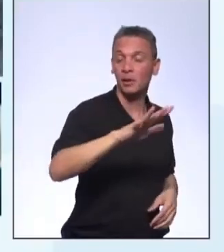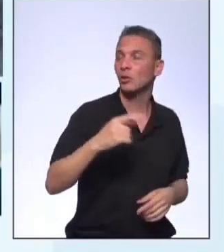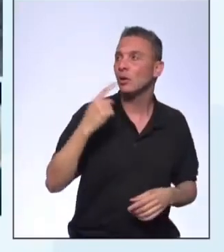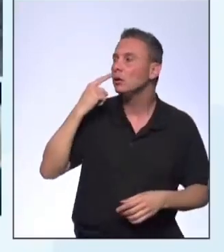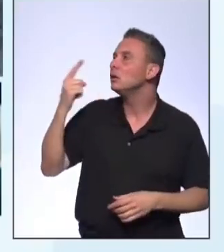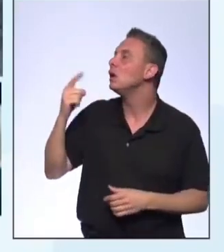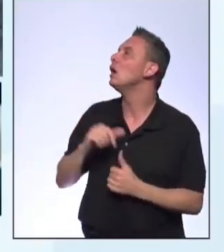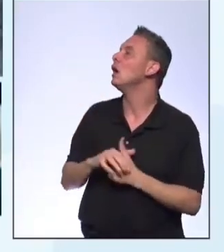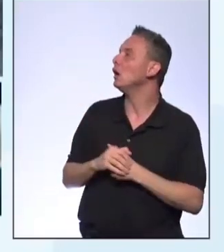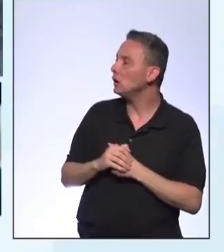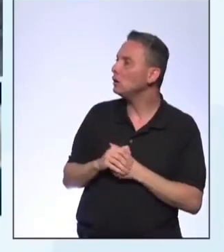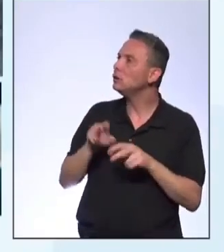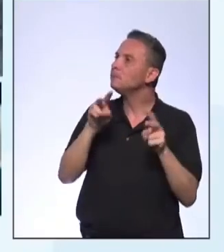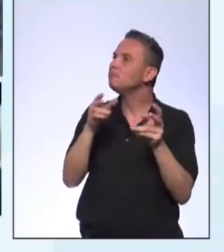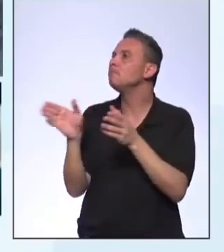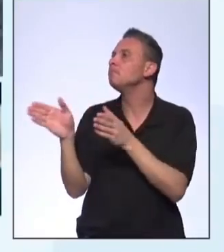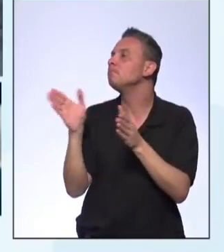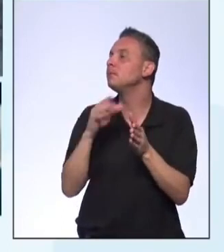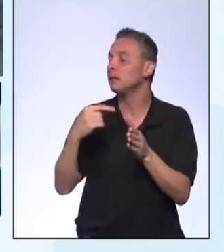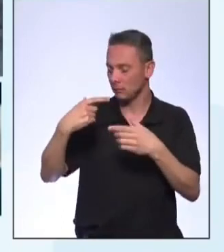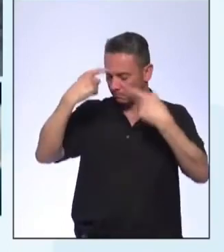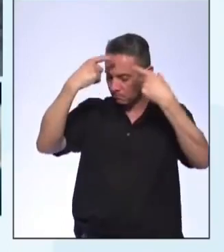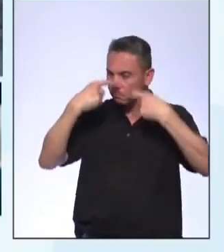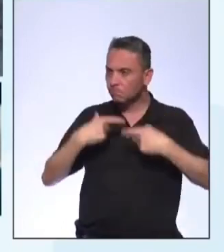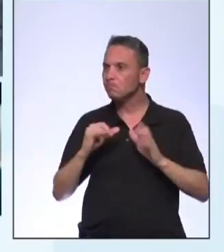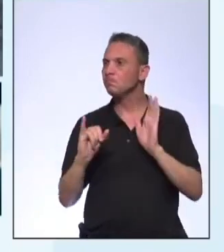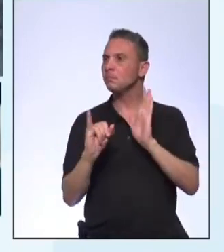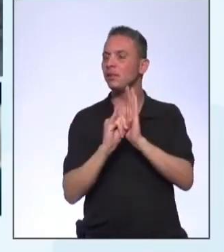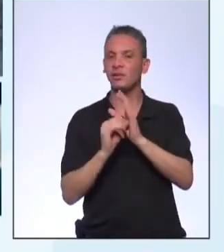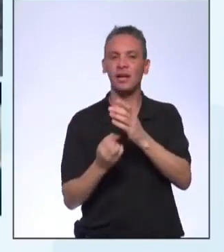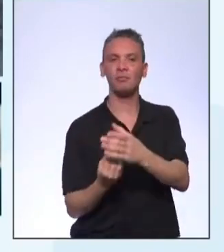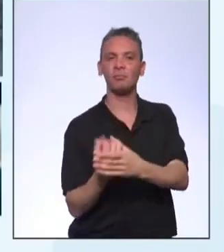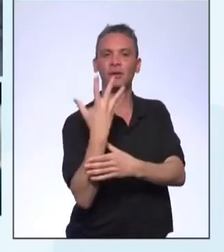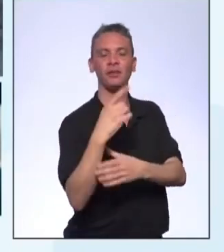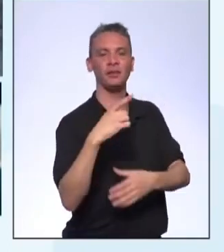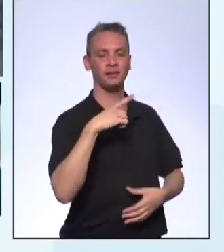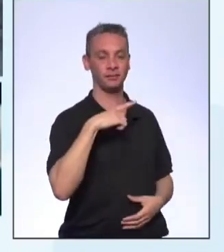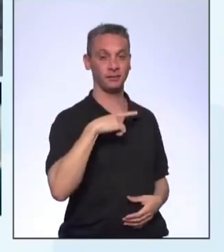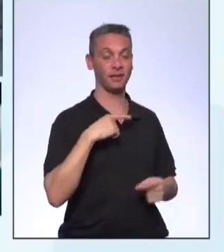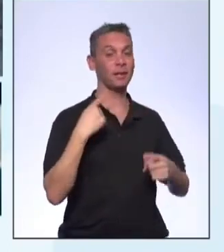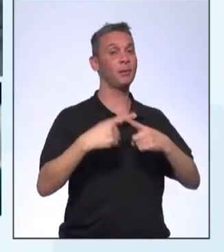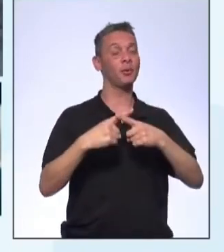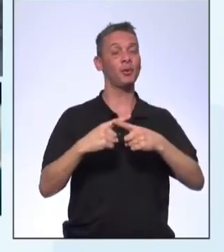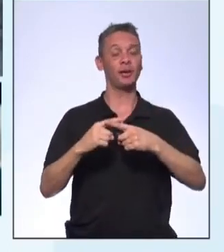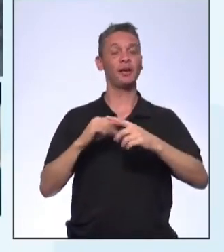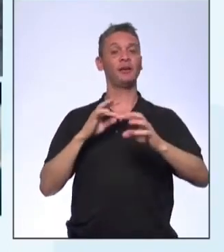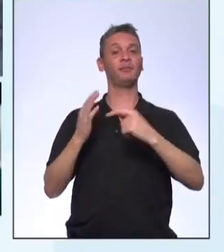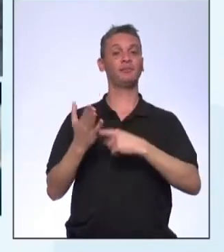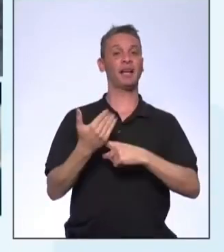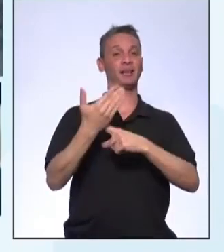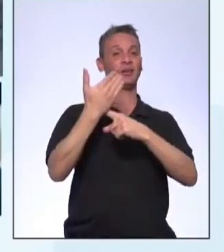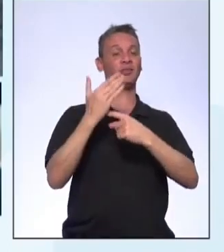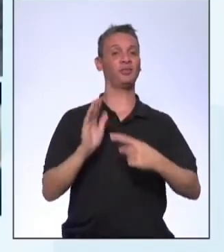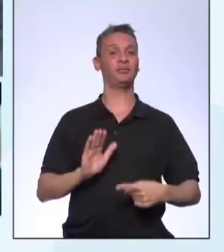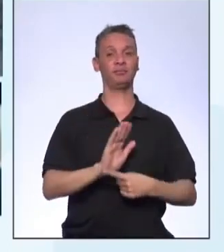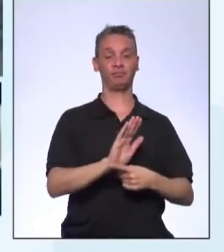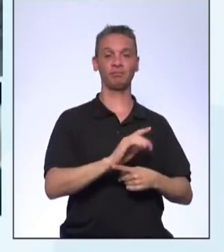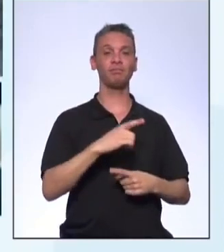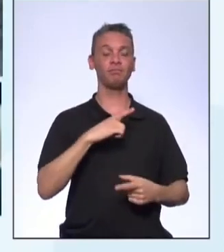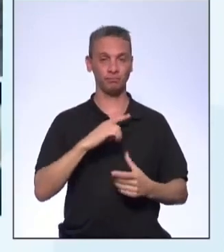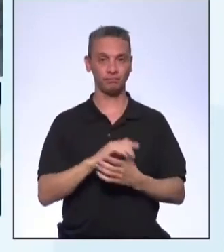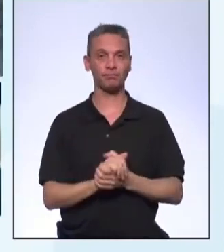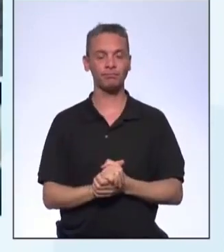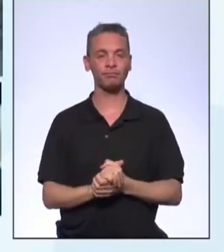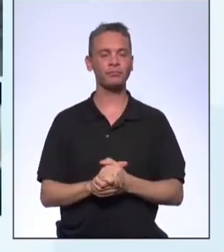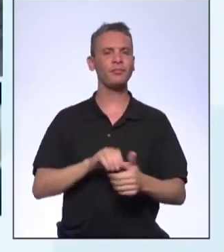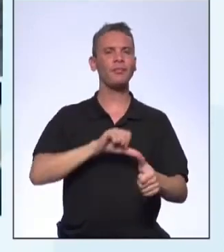da identidade dos jovens, né, através da mediação dessa tecnologia. E essas mudanças